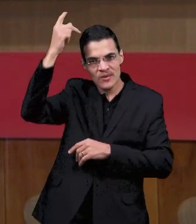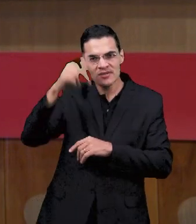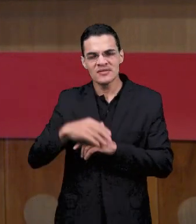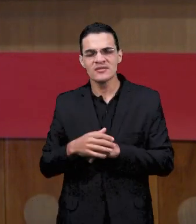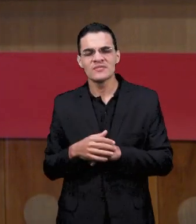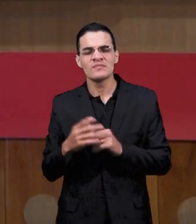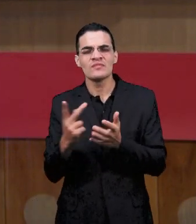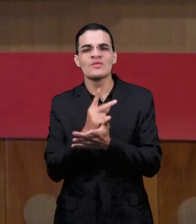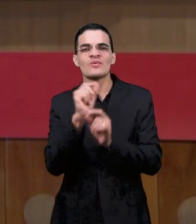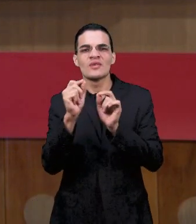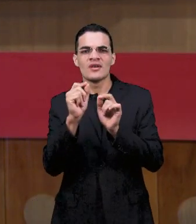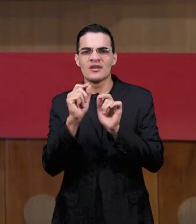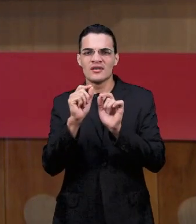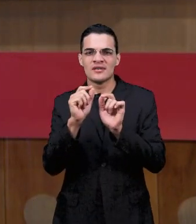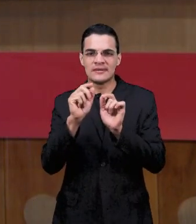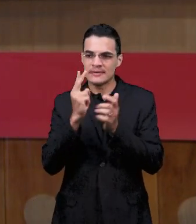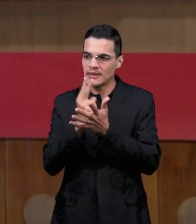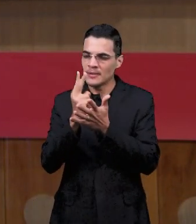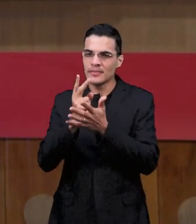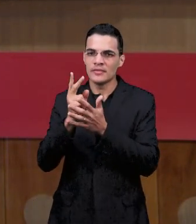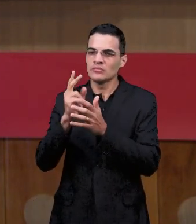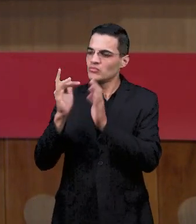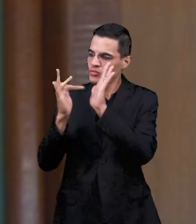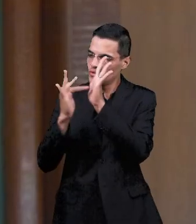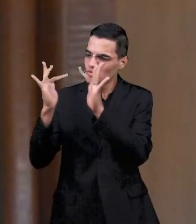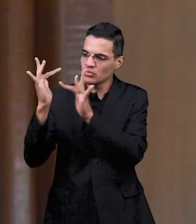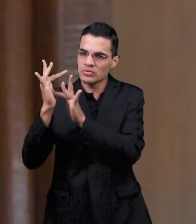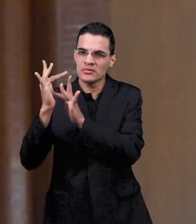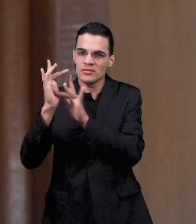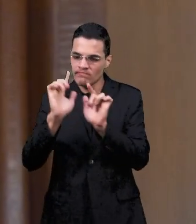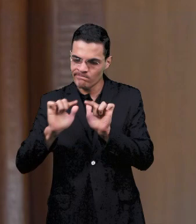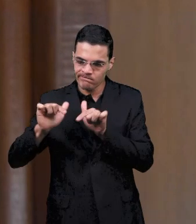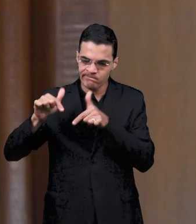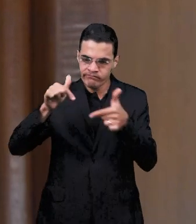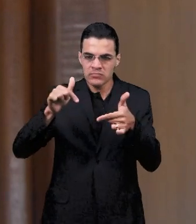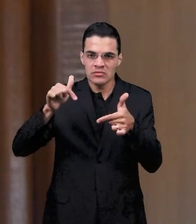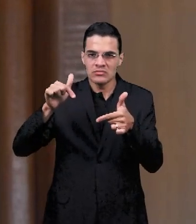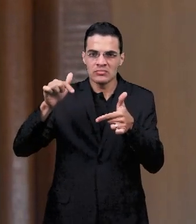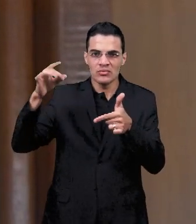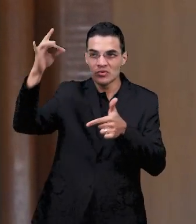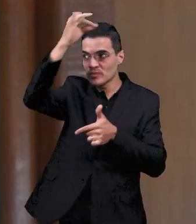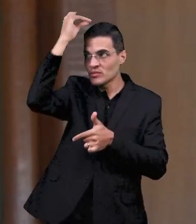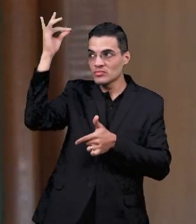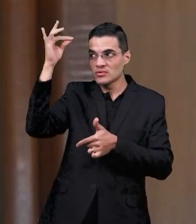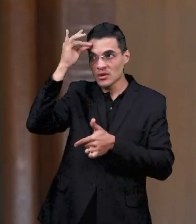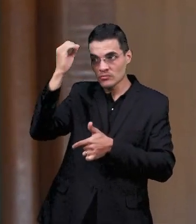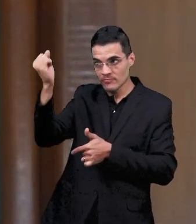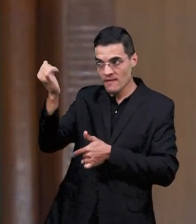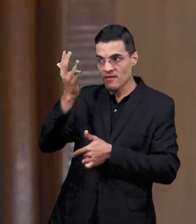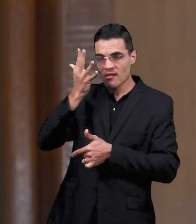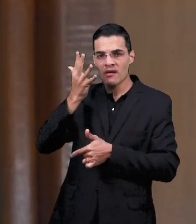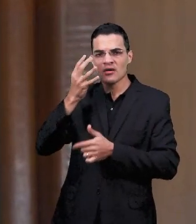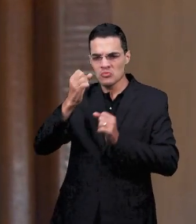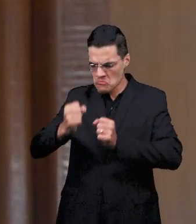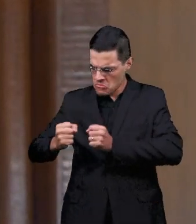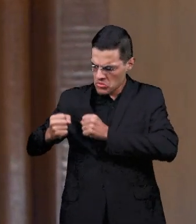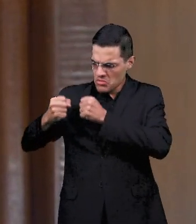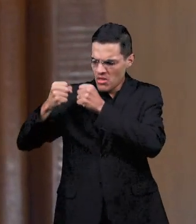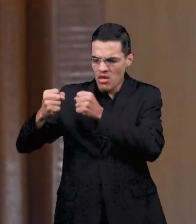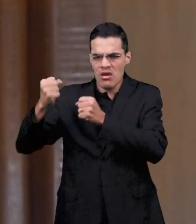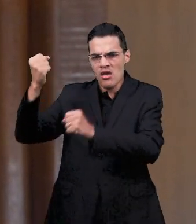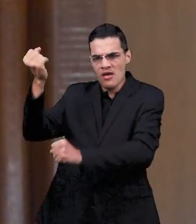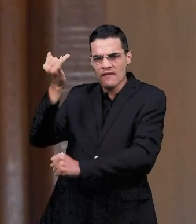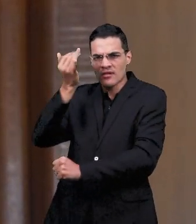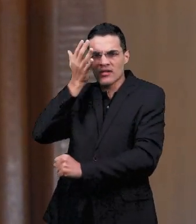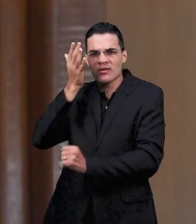voz, revelando o seu poder, revelando a sua palavra, mas está chegando